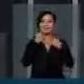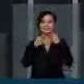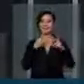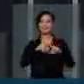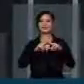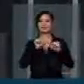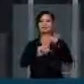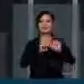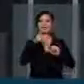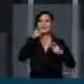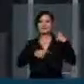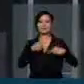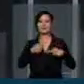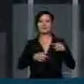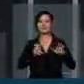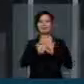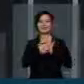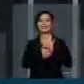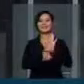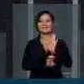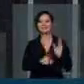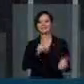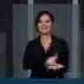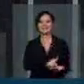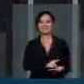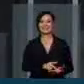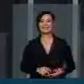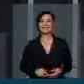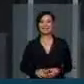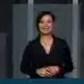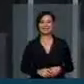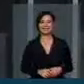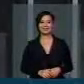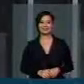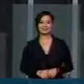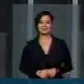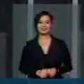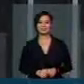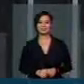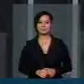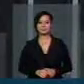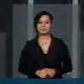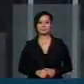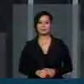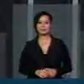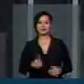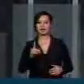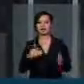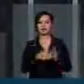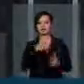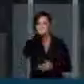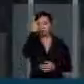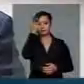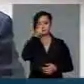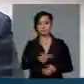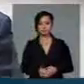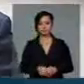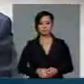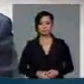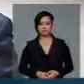e mudanças econômicas estruturais na sociedade. Deputado Honório Santo Agostinho e depois Silvio Costa. Deputado Ivan,